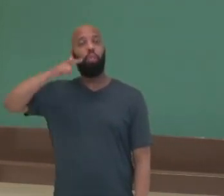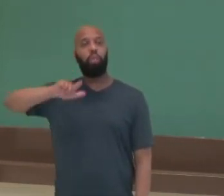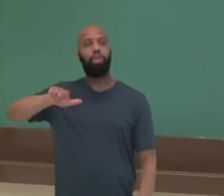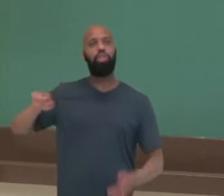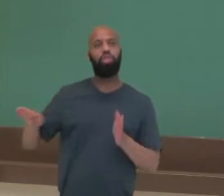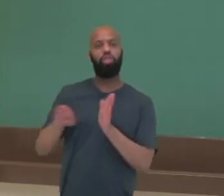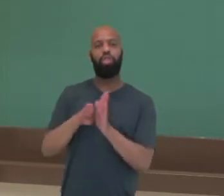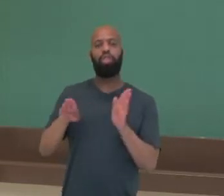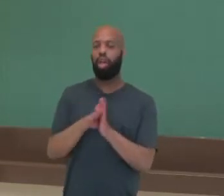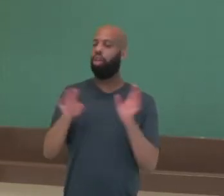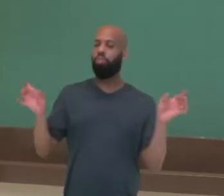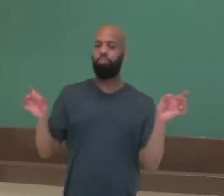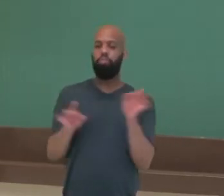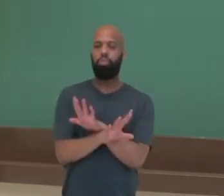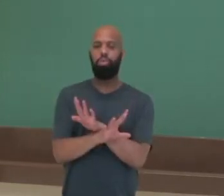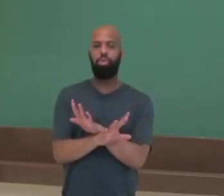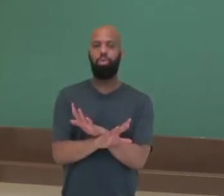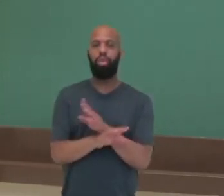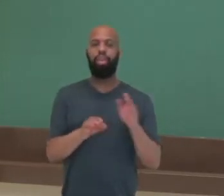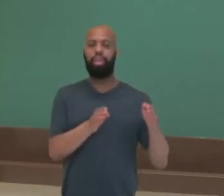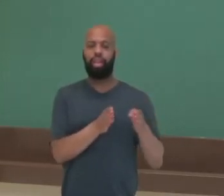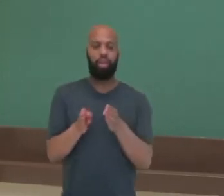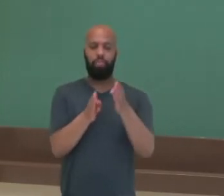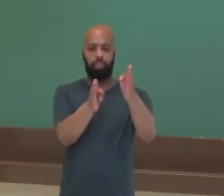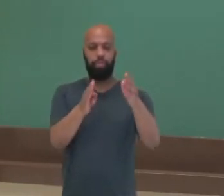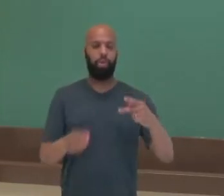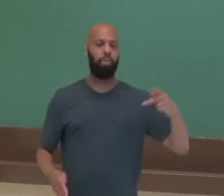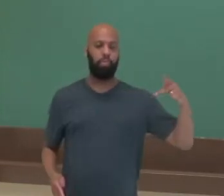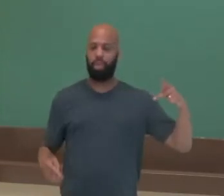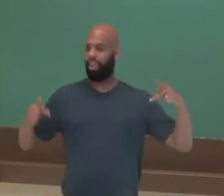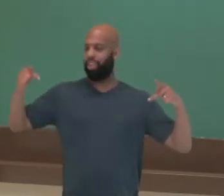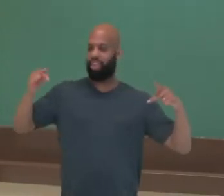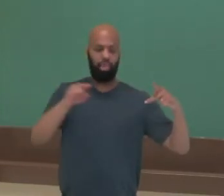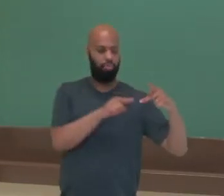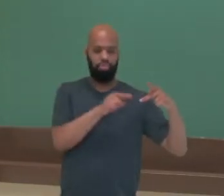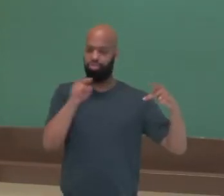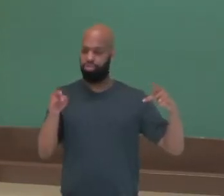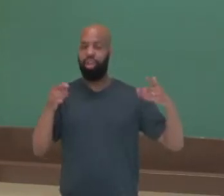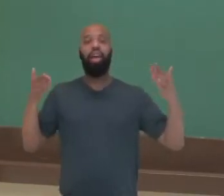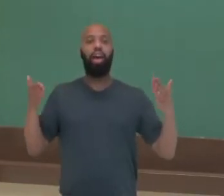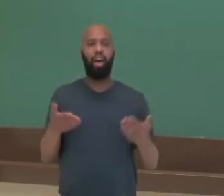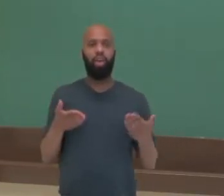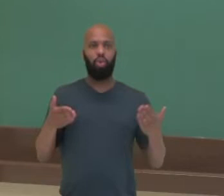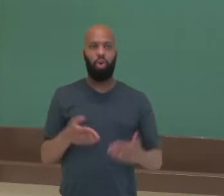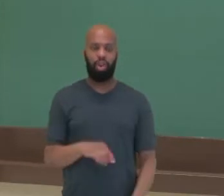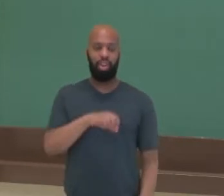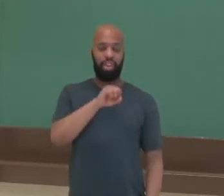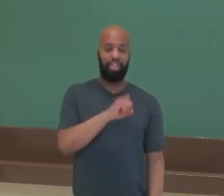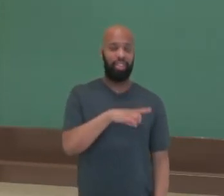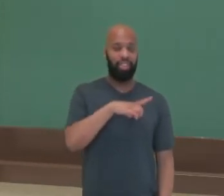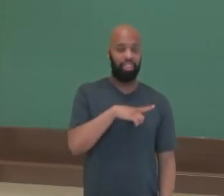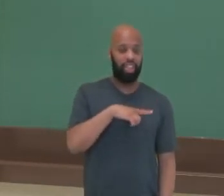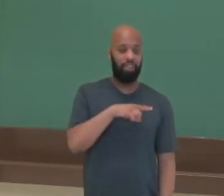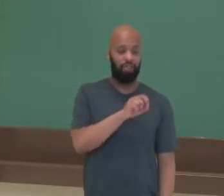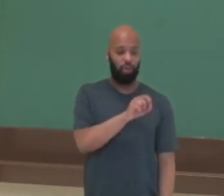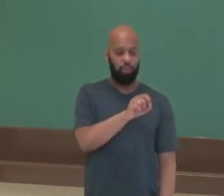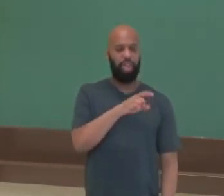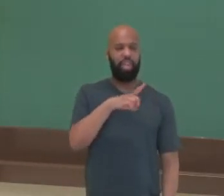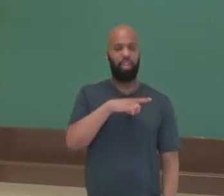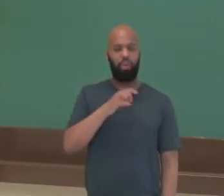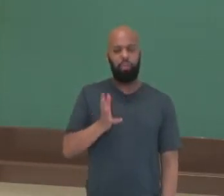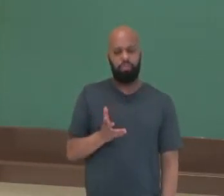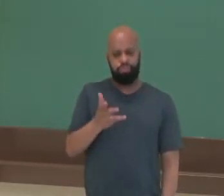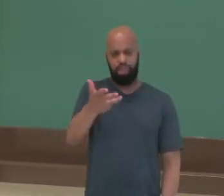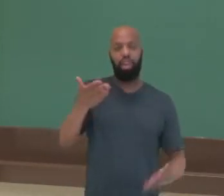para cumprir este percurso de P até Q. Quando essa formiga aumenta a velocidade, quando